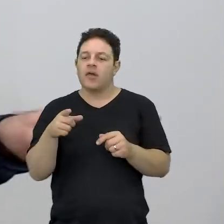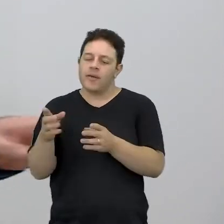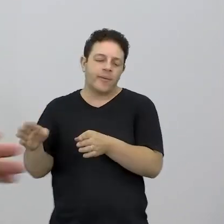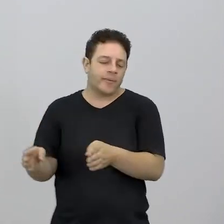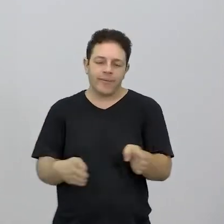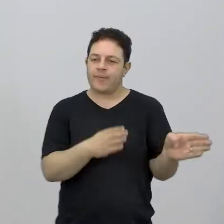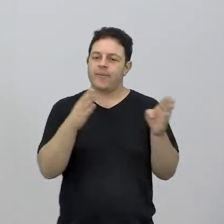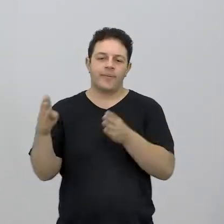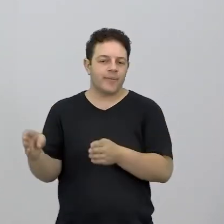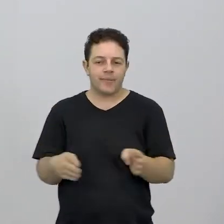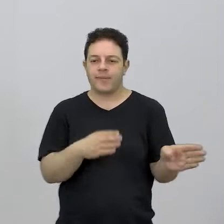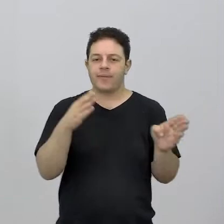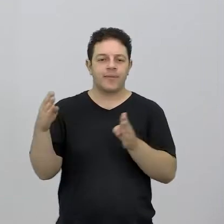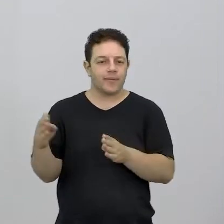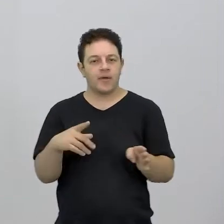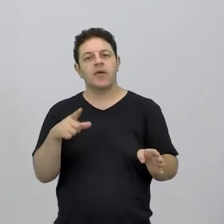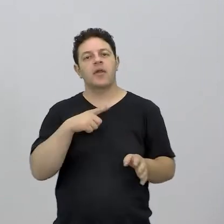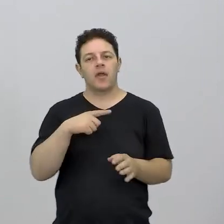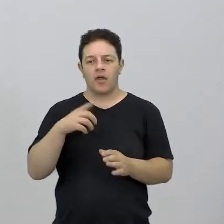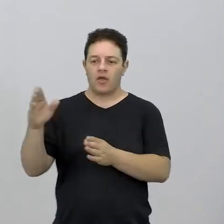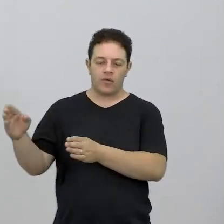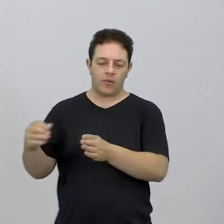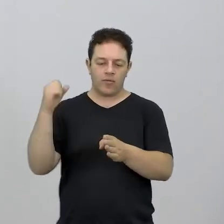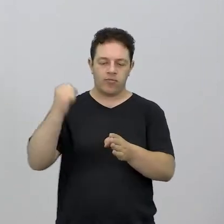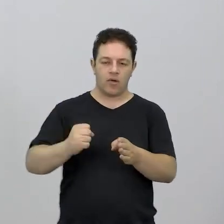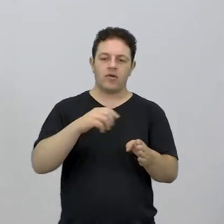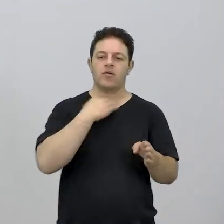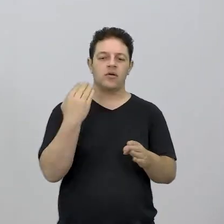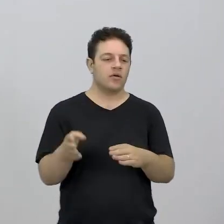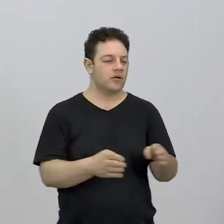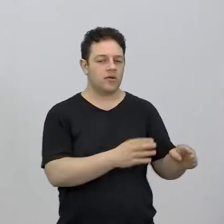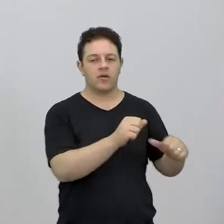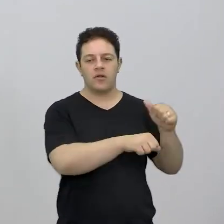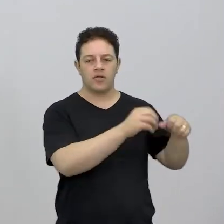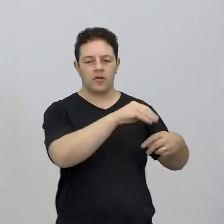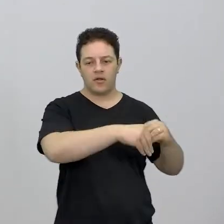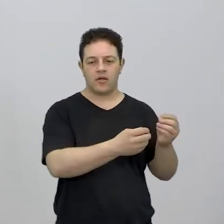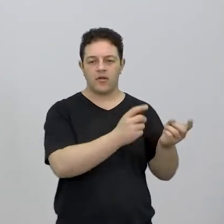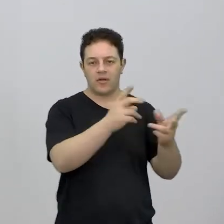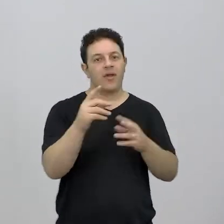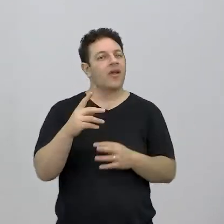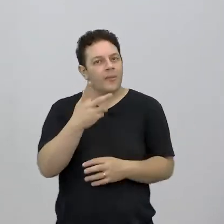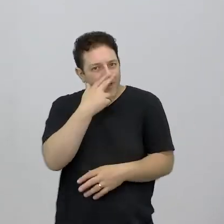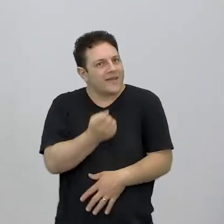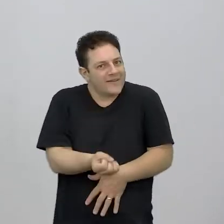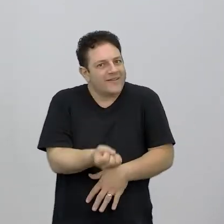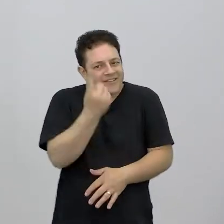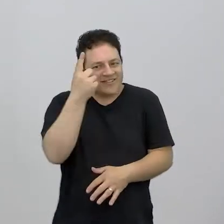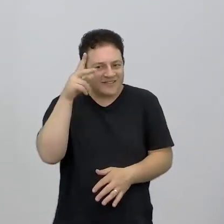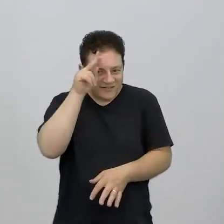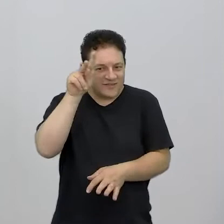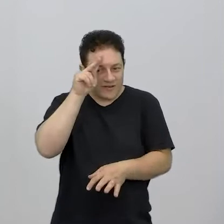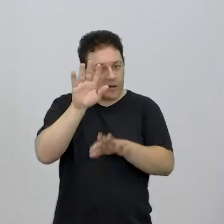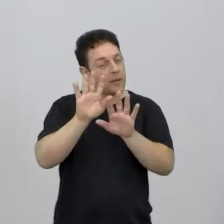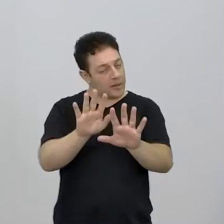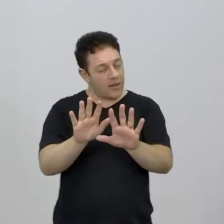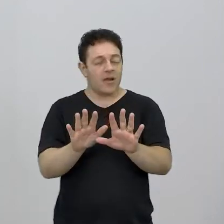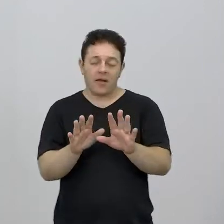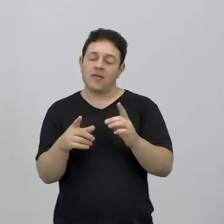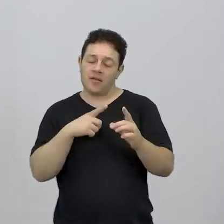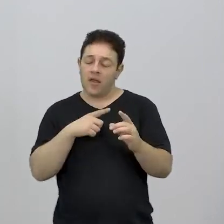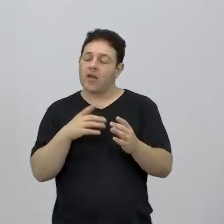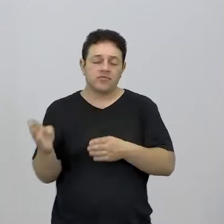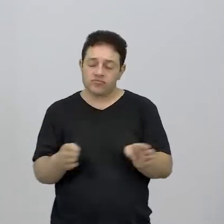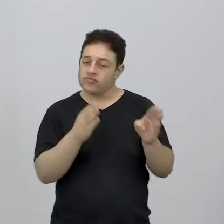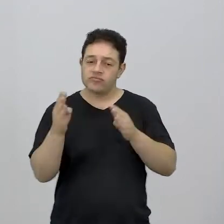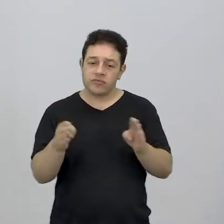de produção e que tinha o matadouro dos frangos, ou seja, é uma coisa assim meio sinistra essa história, mas tem um pouco essa ideia